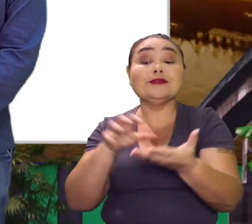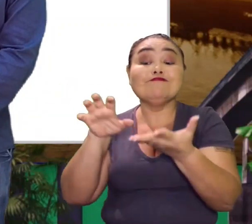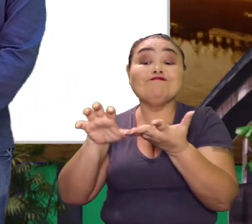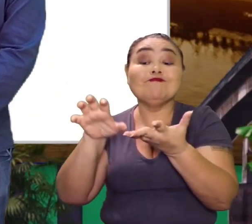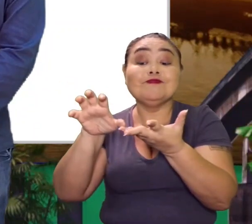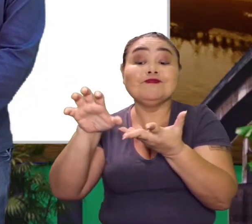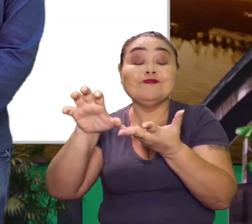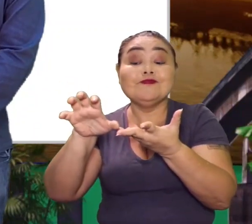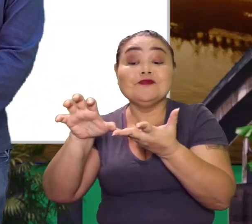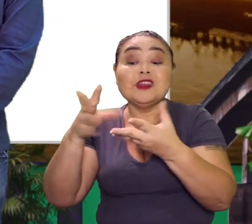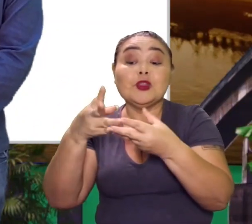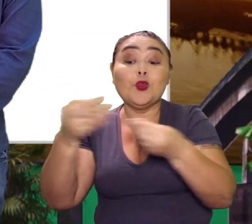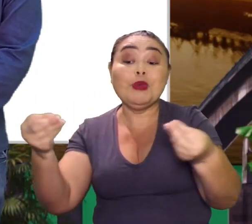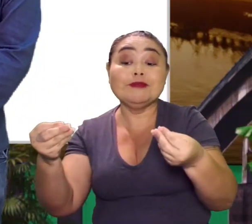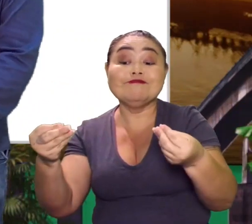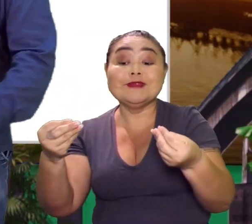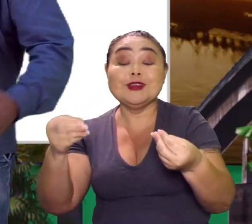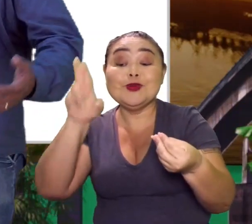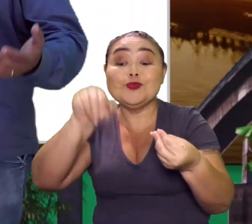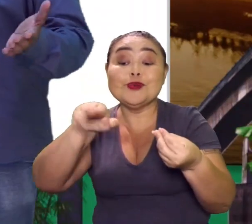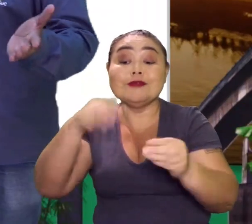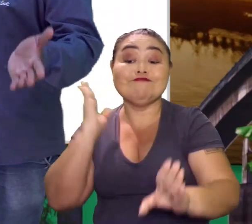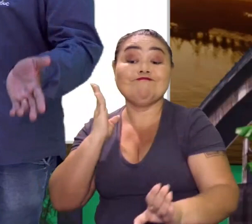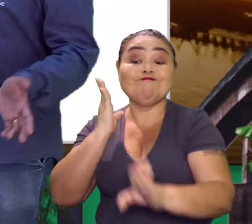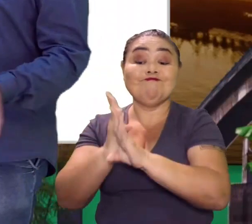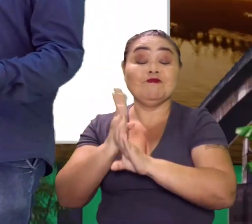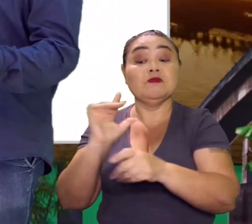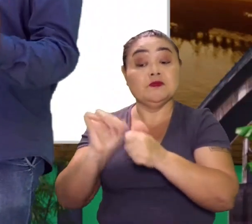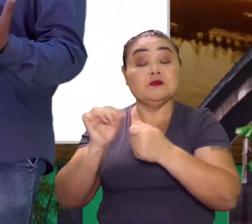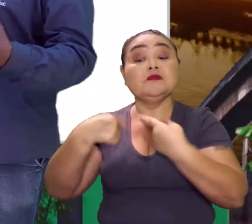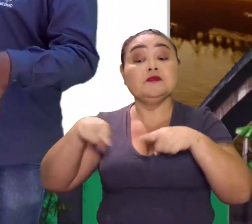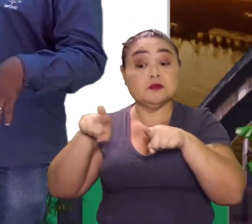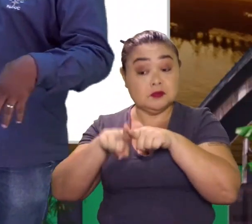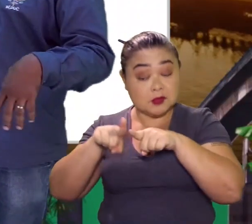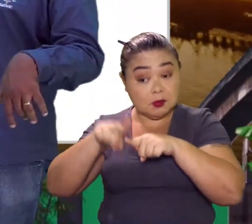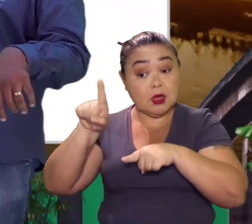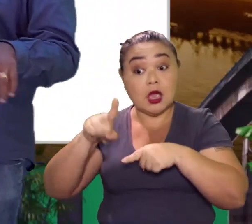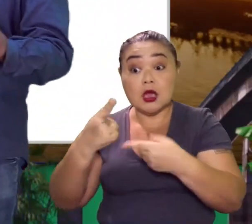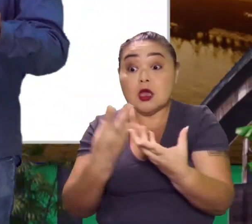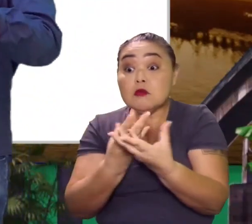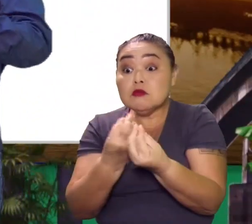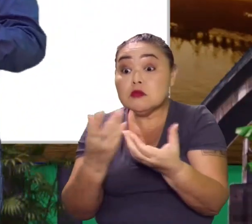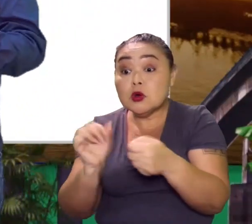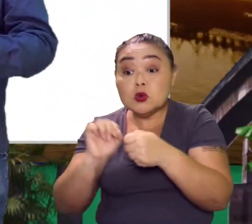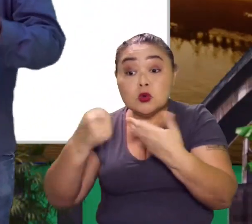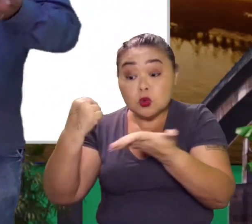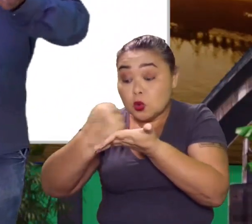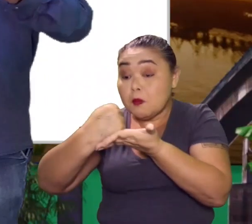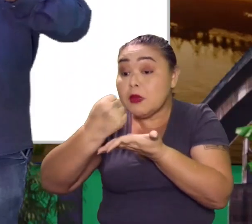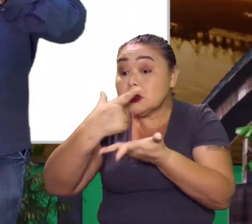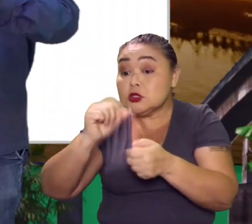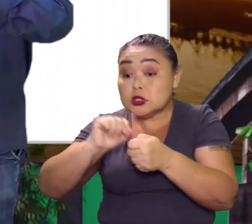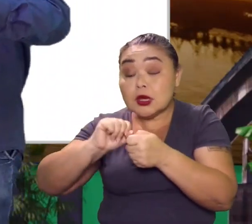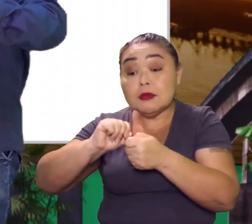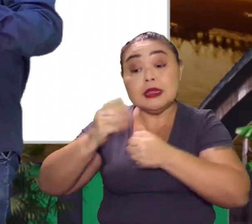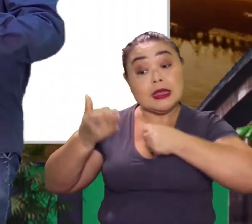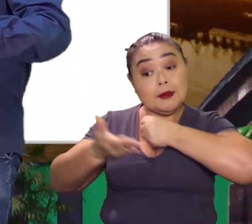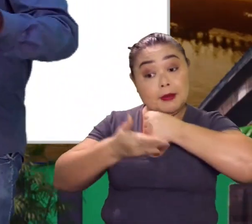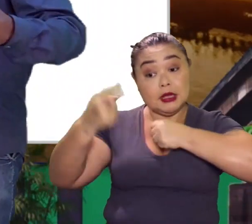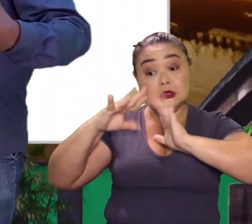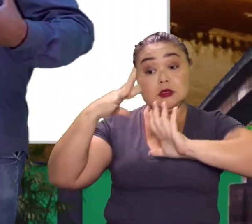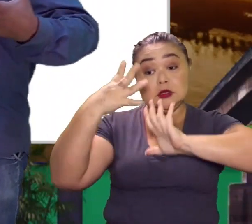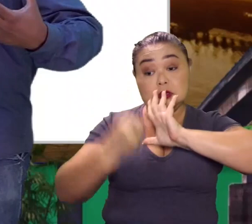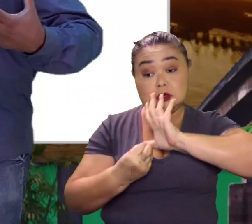sem sequer ter sido descobertas. Inclusive, muitos medicamentos têm a sua base de vegetais da Amazônia. Perfeito. Só para